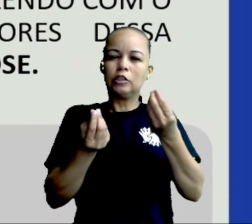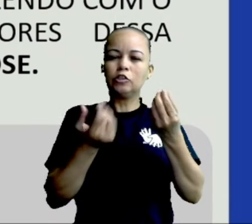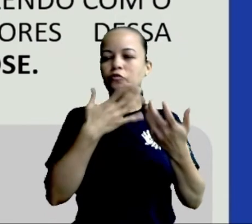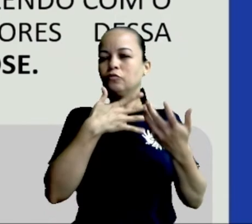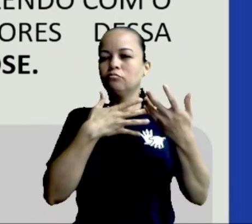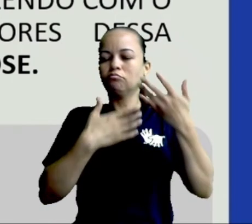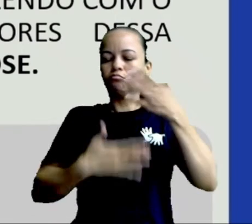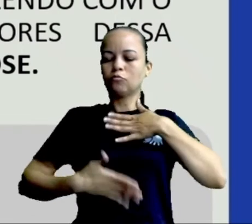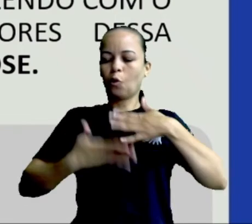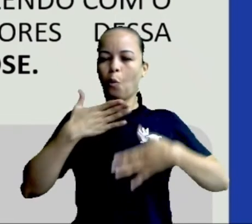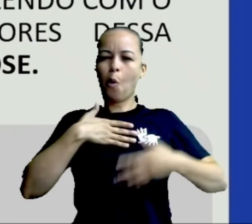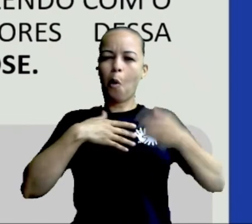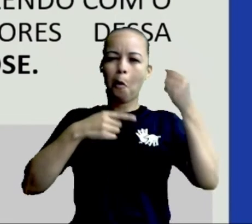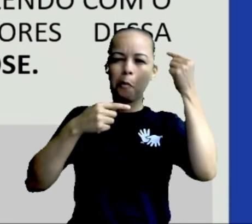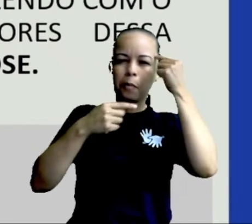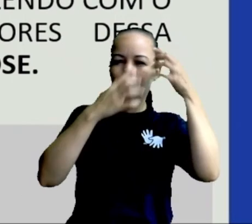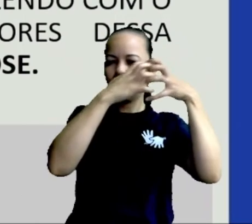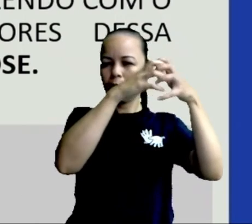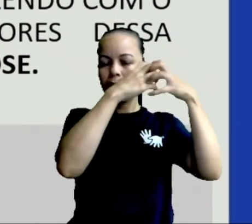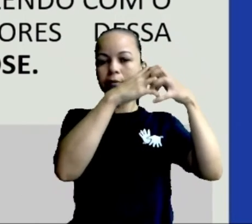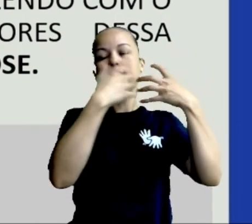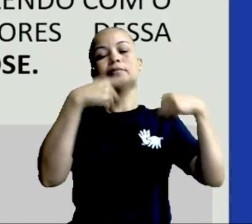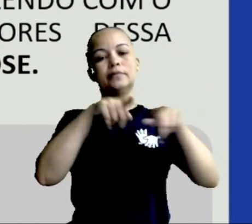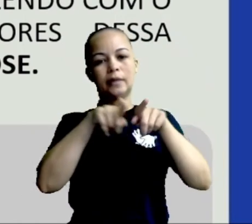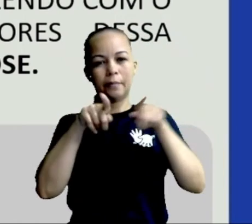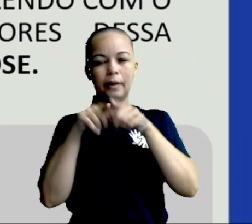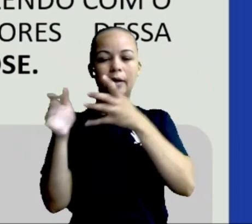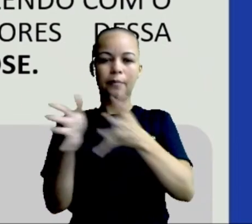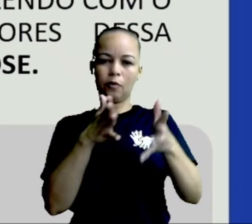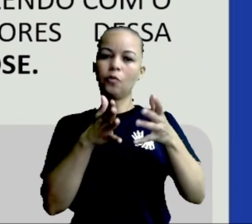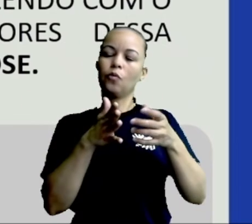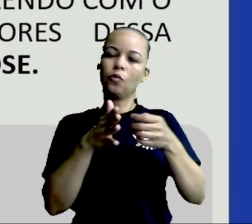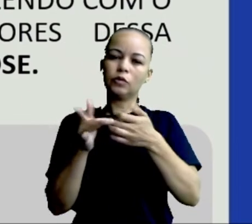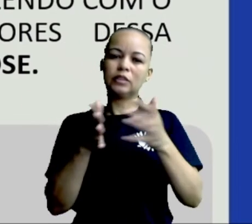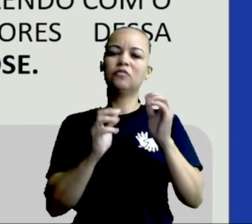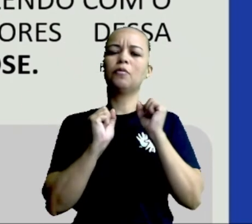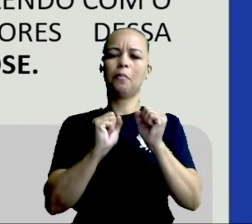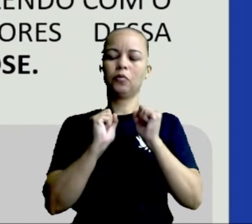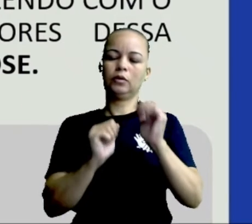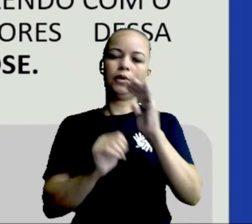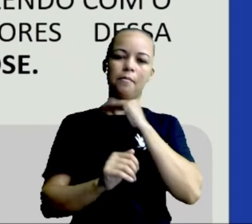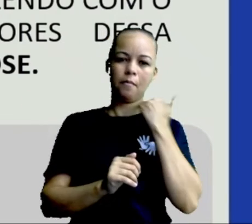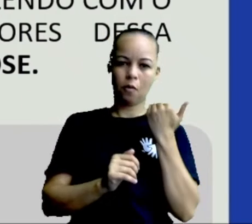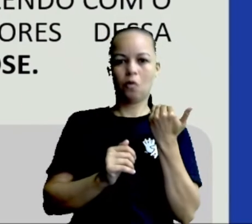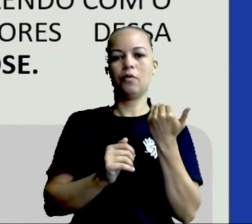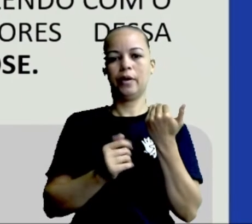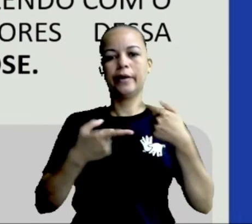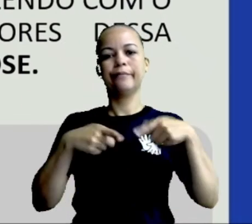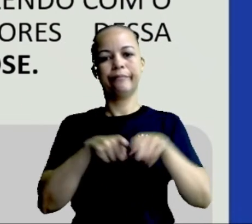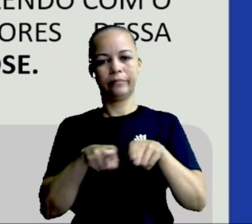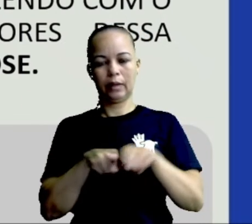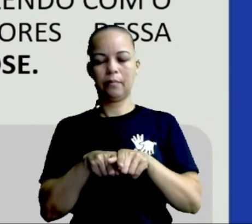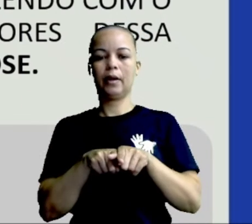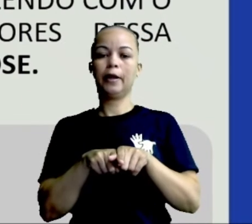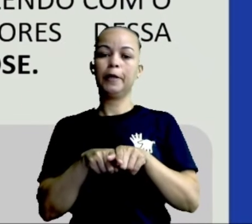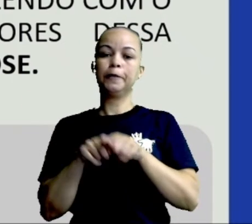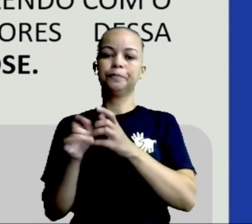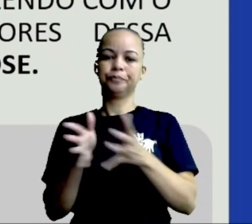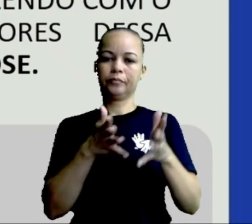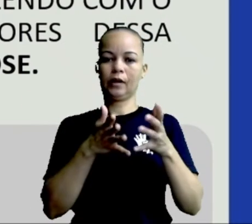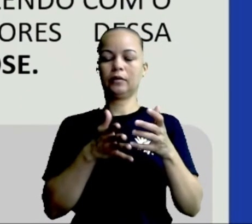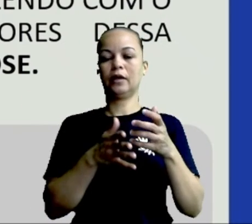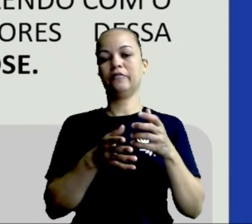disfunções no seu organismo, inclusive levar essas pessoas à morte, tá certo? Vir a óbito através